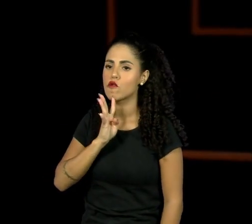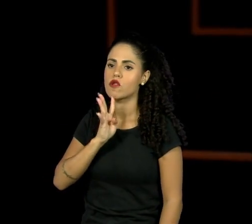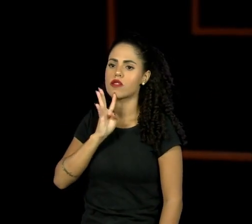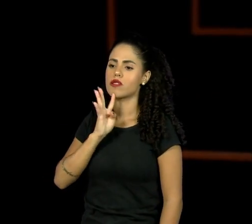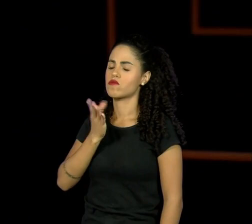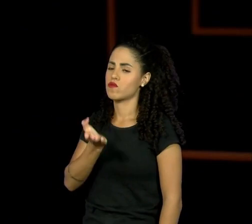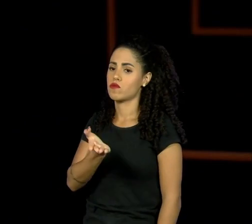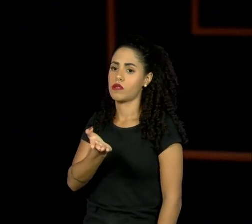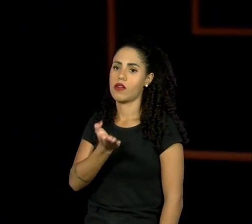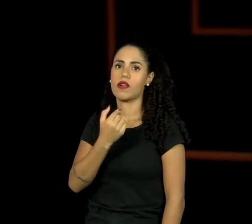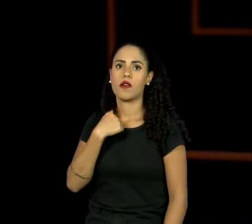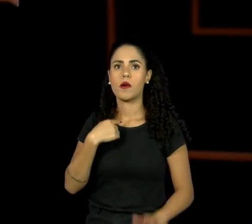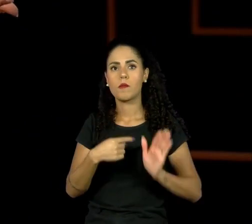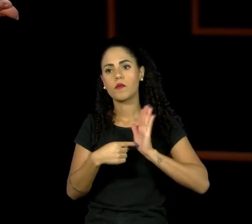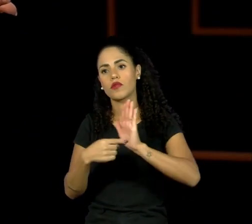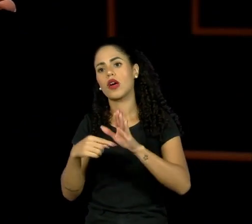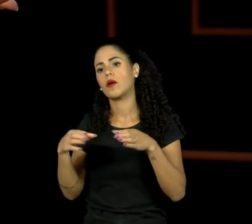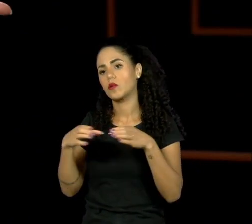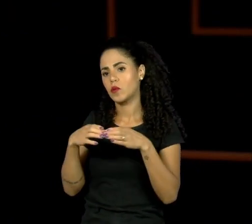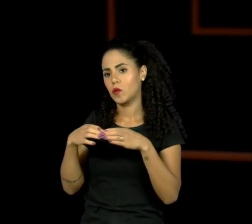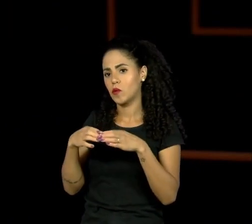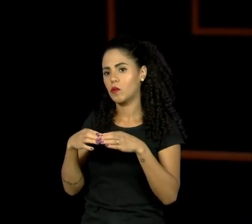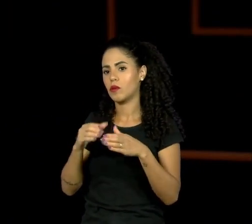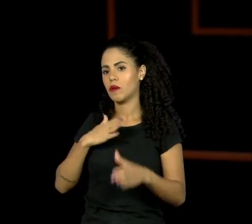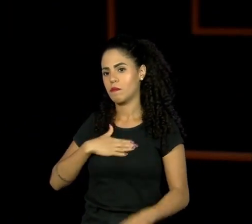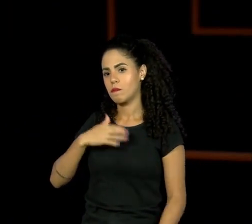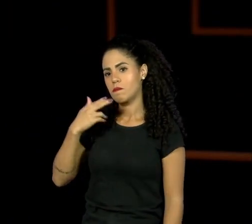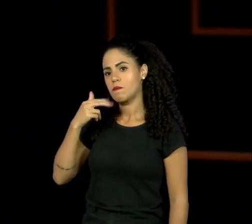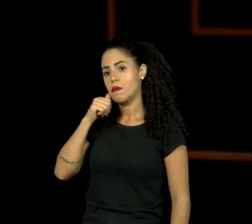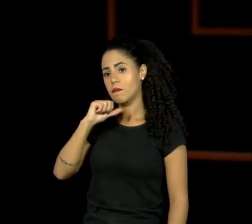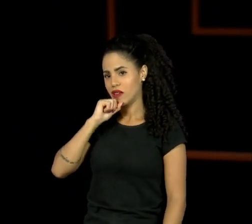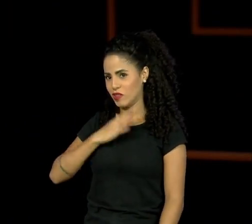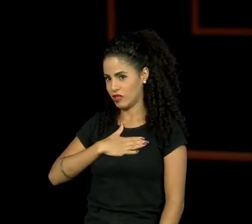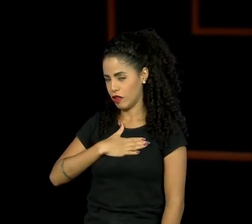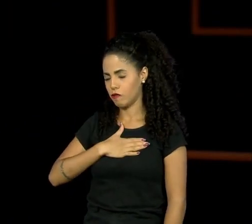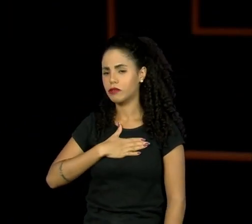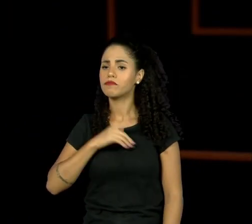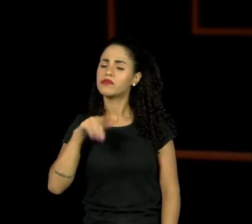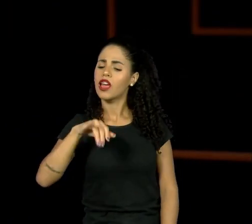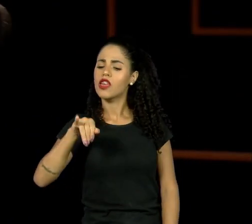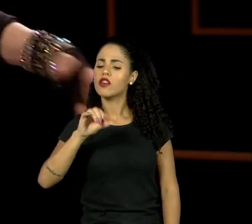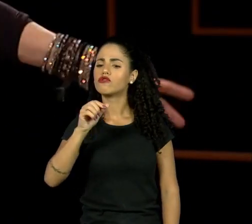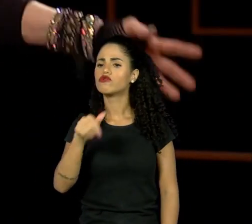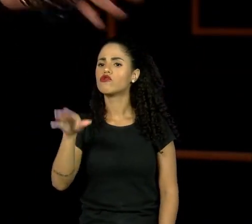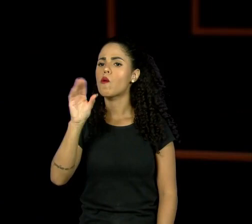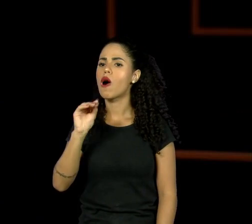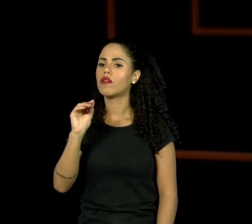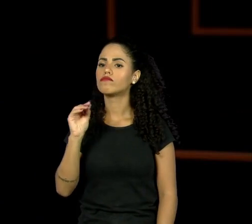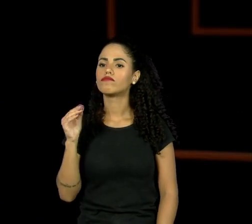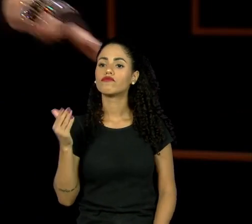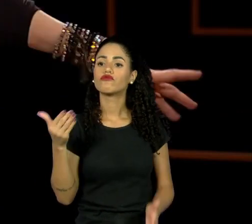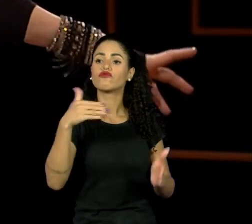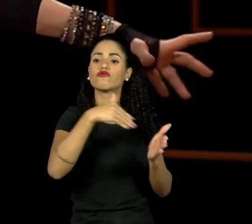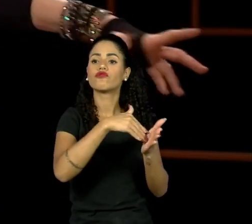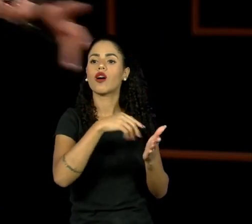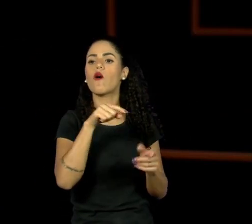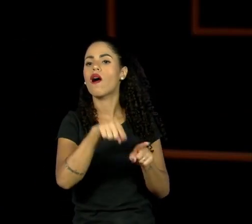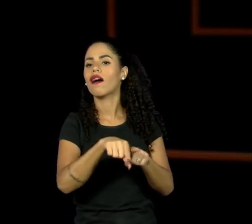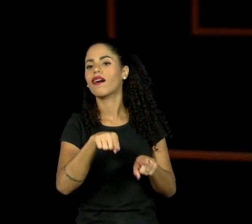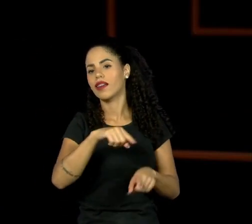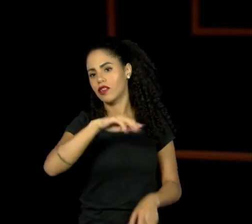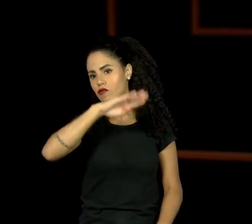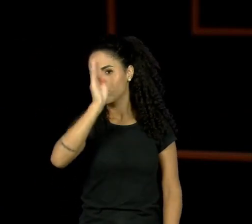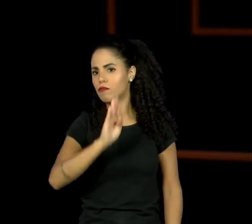mostrava, que era do lado do gosto da mamãe. Quando ele falou que era amigo do João, que o João tinha chegado no Brasil, que ele ia chegar, eu desmontei tudo, peguei todos os meus